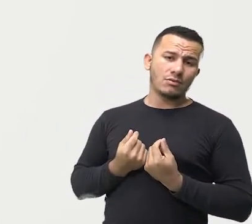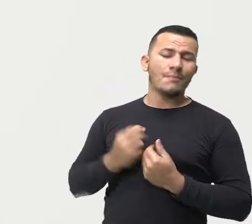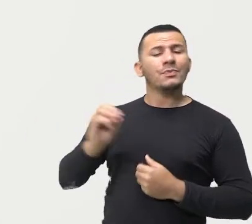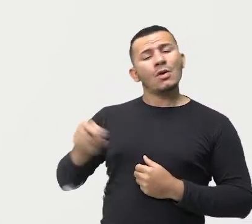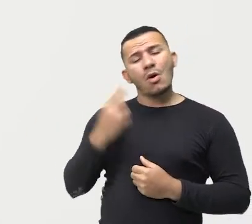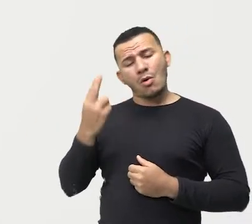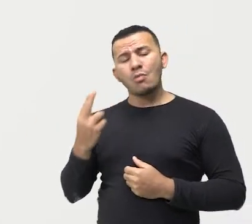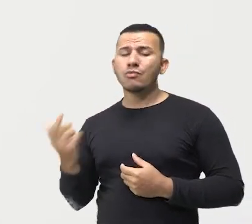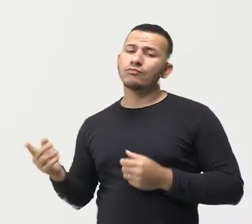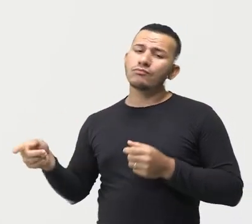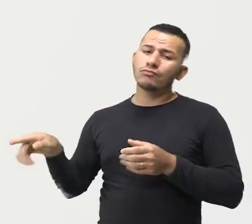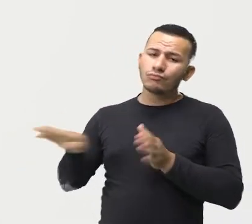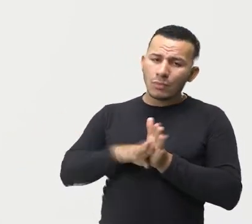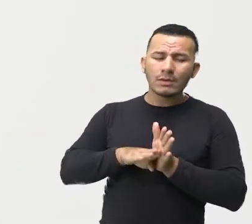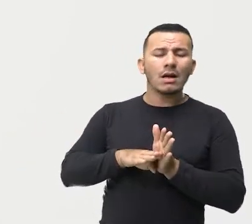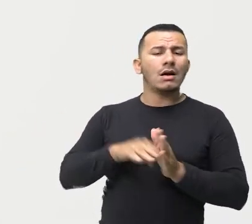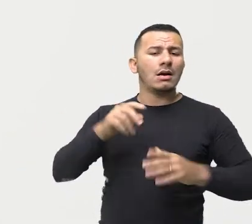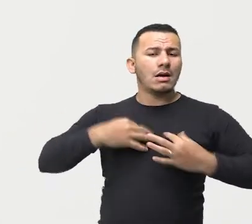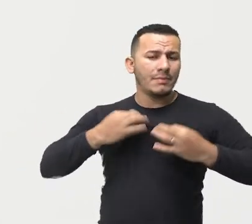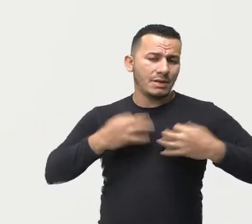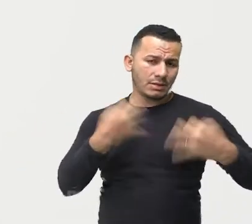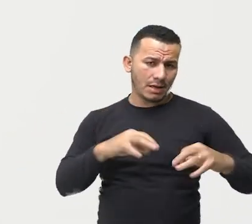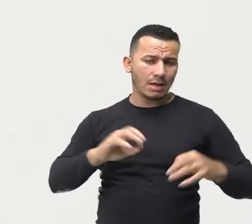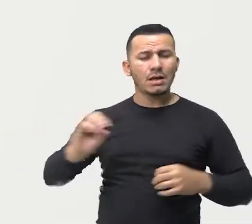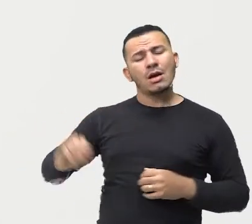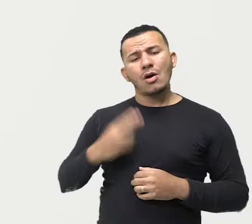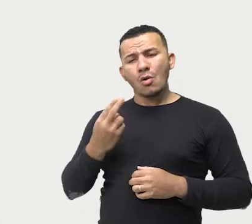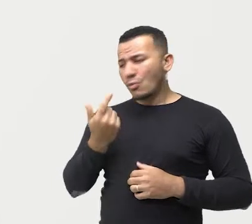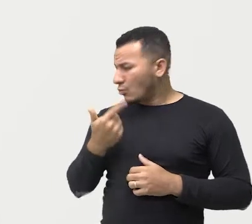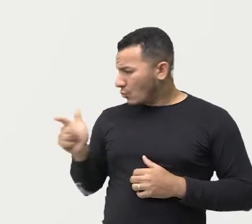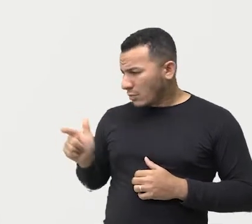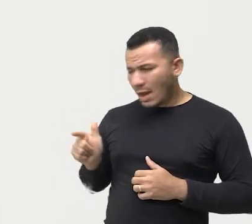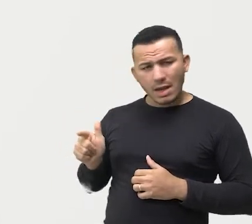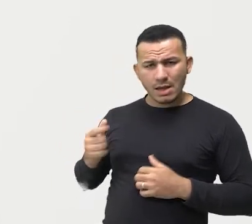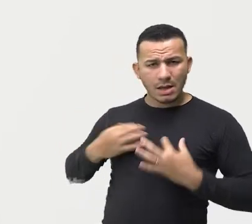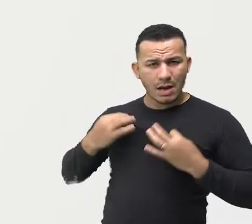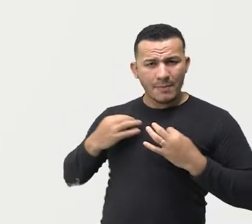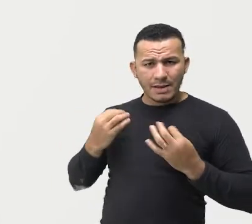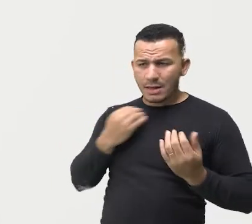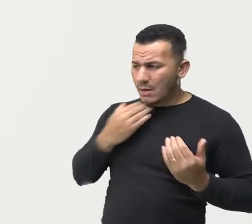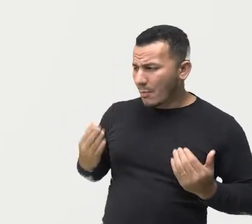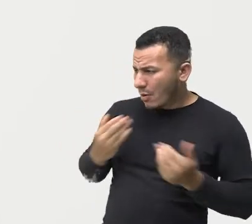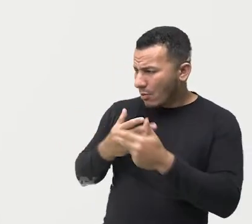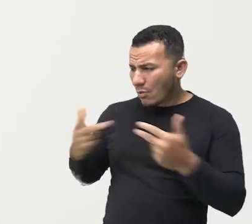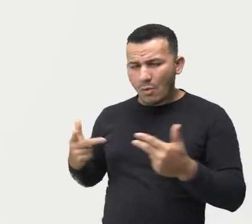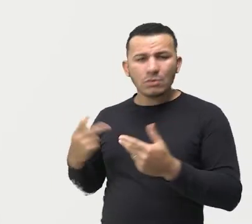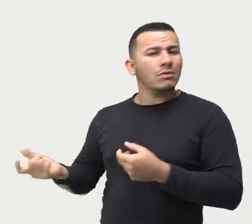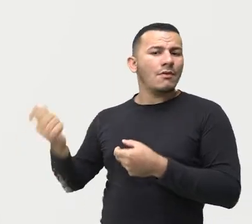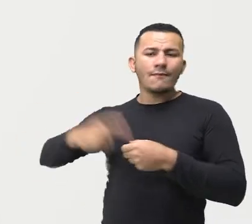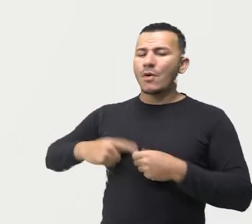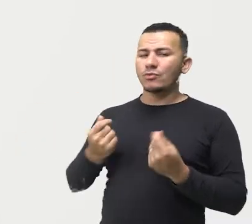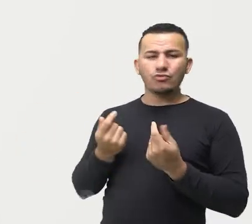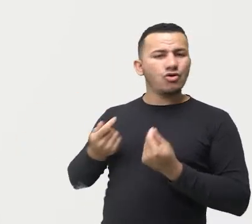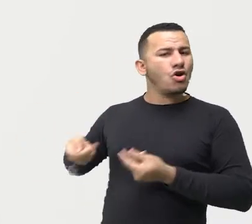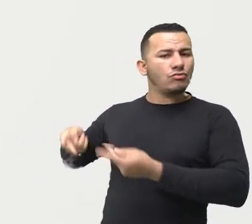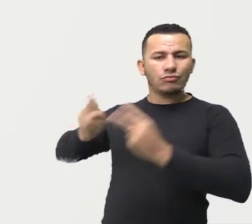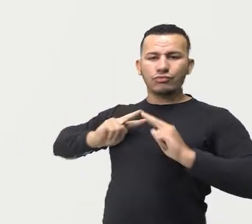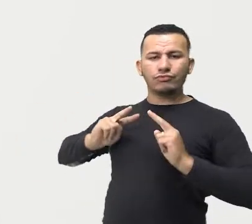mandando o produto certo ou se a empresa realmente não tiver mandar o dinheiro de volta se tornar